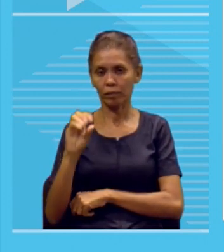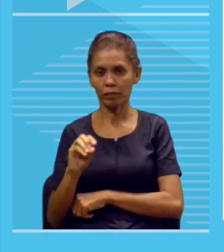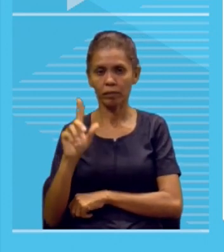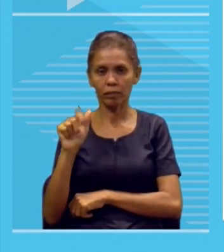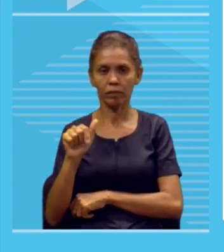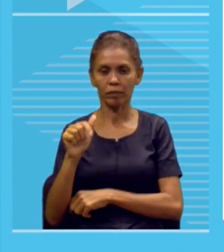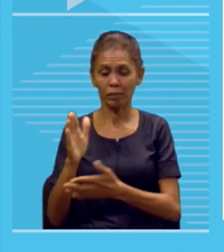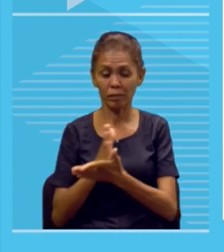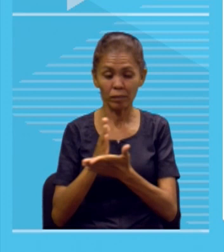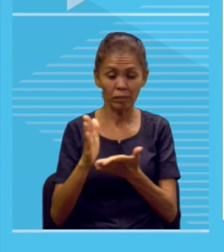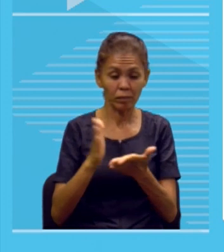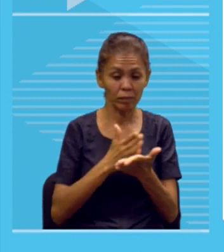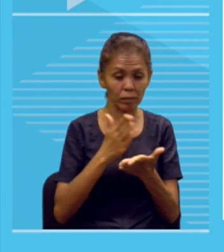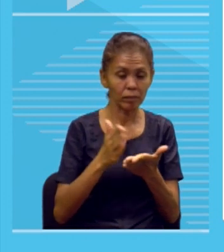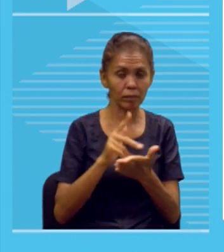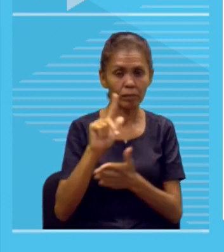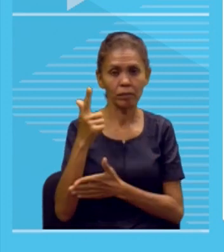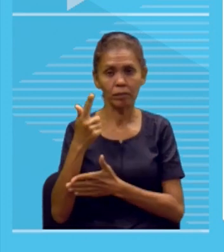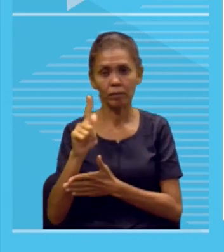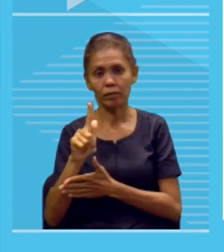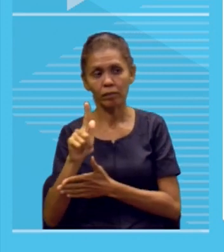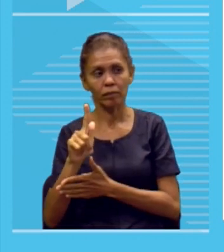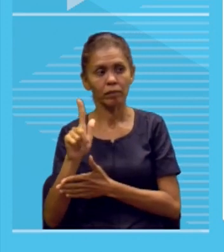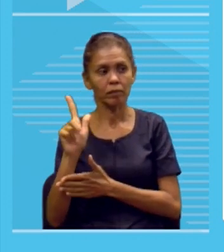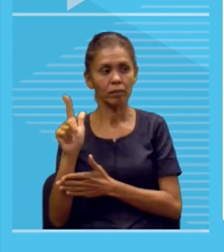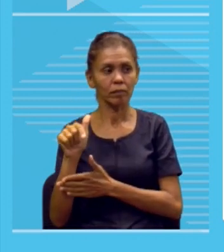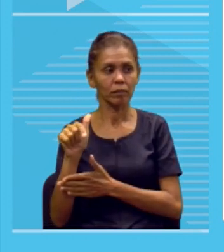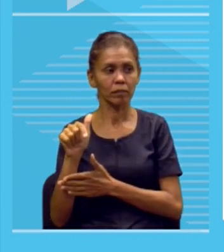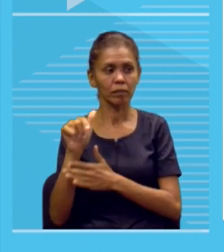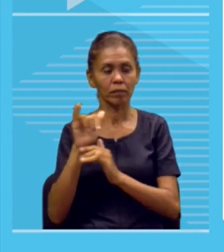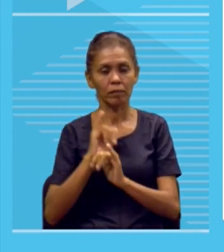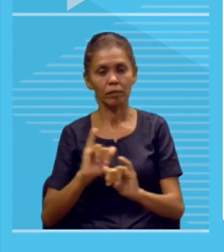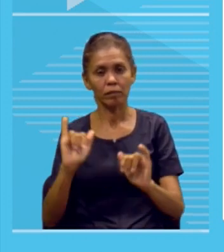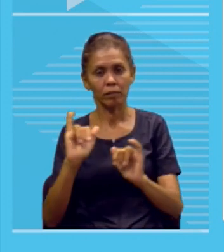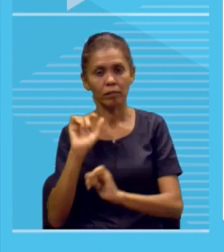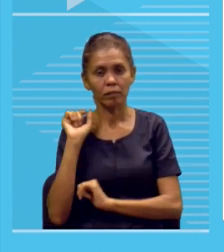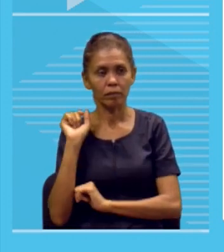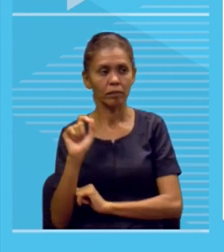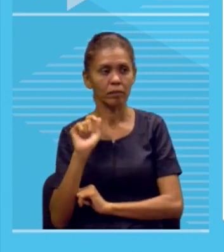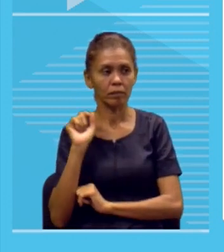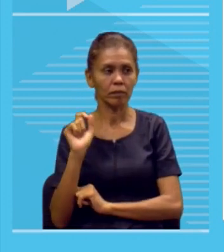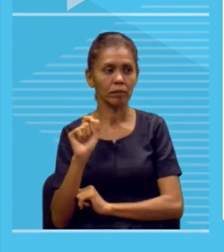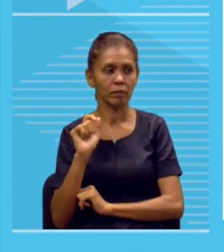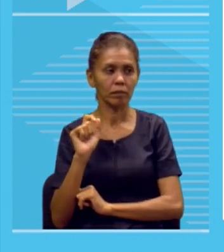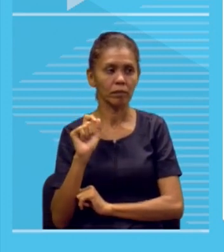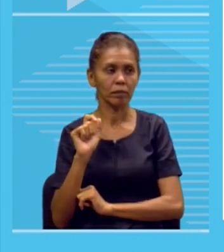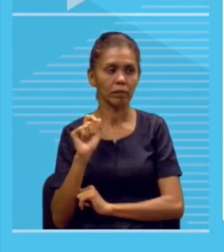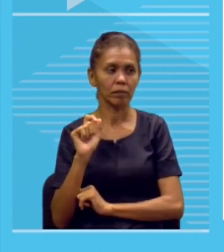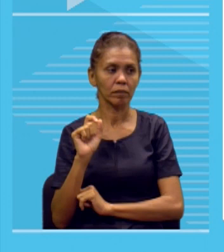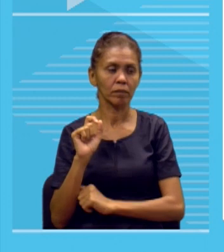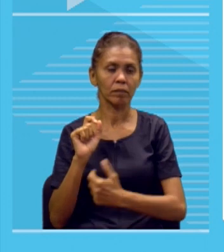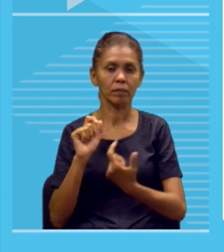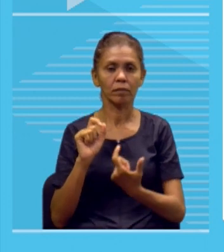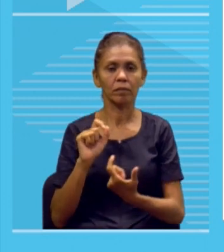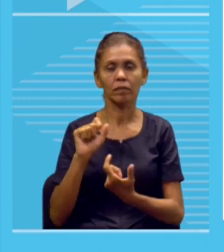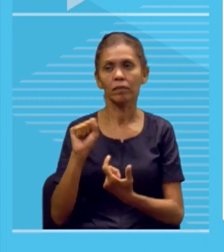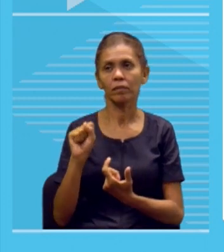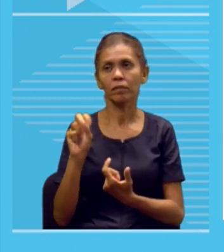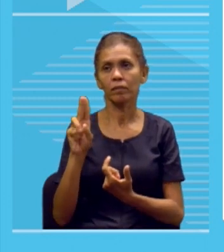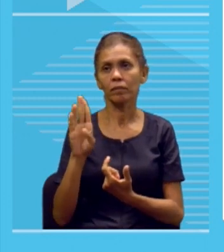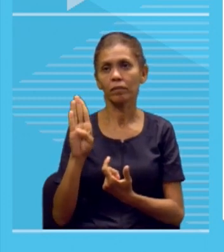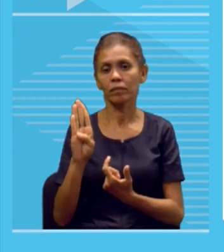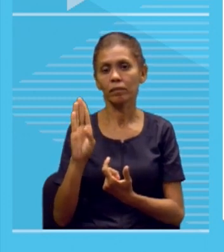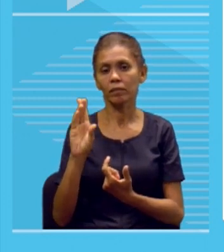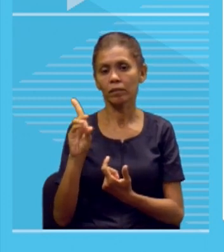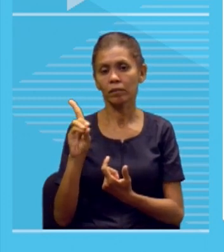então, quando a gente quer fazer uma propaganda, o Brasil, né, dizem que a gente não deveria mais usar essa nomenclatura,